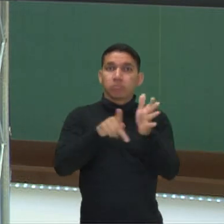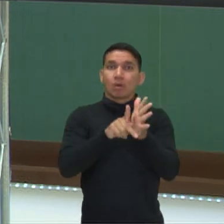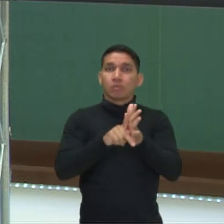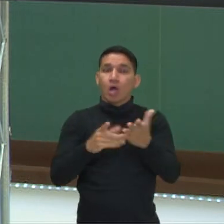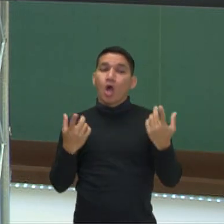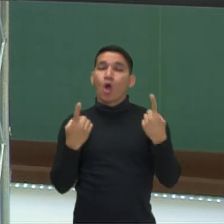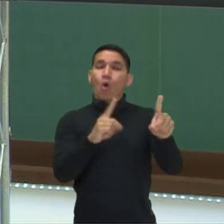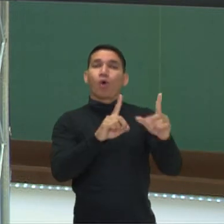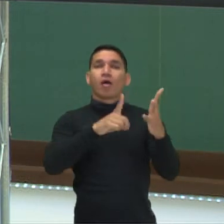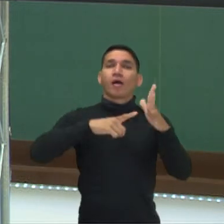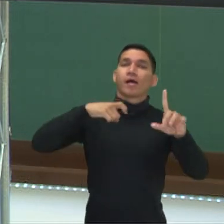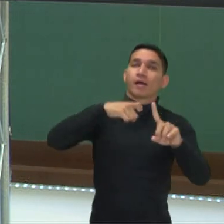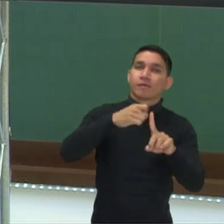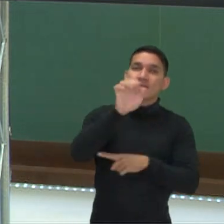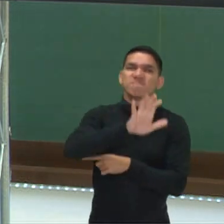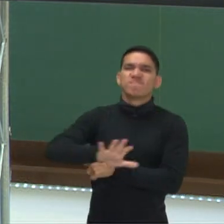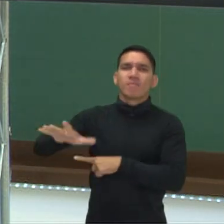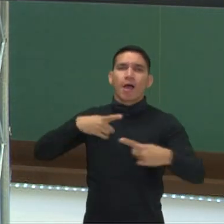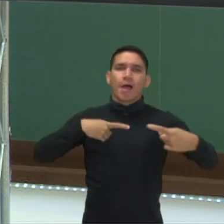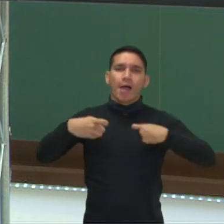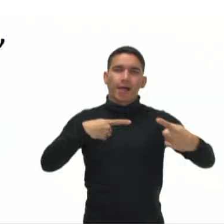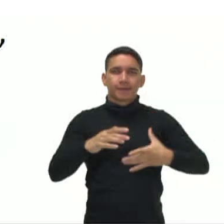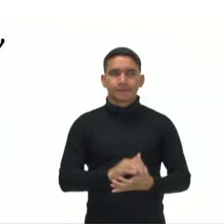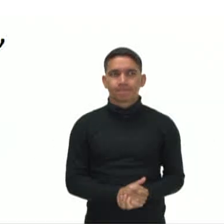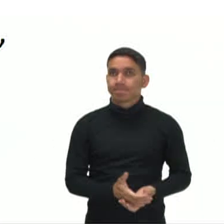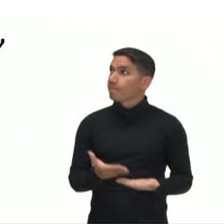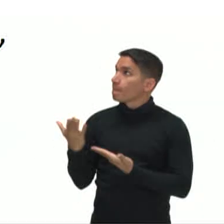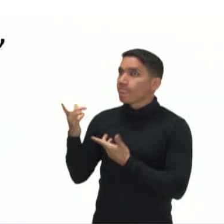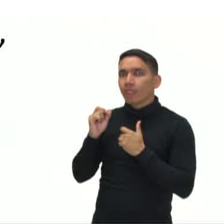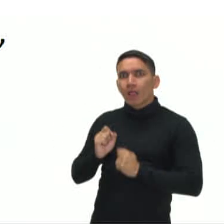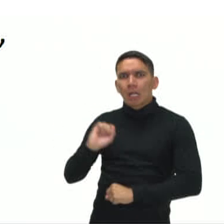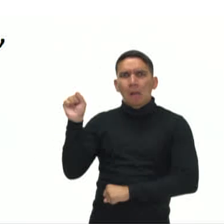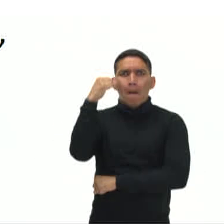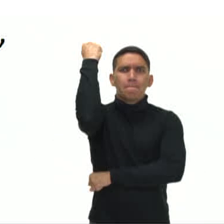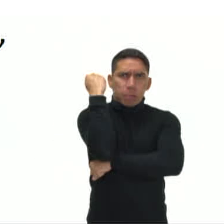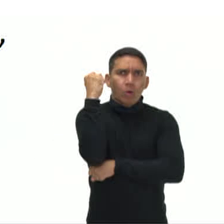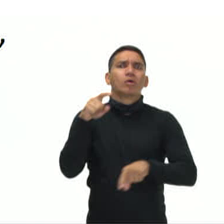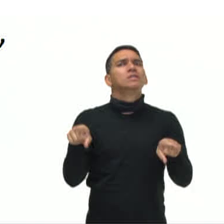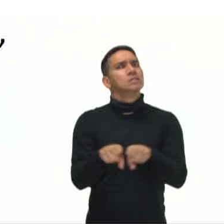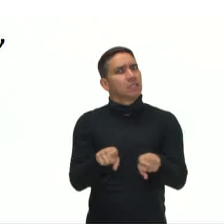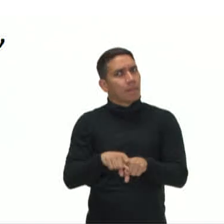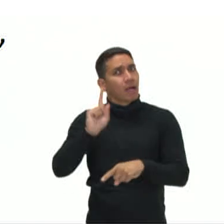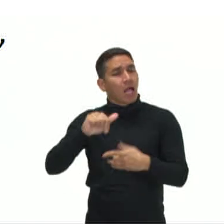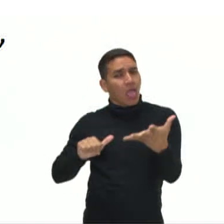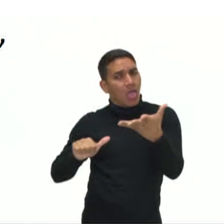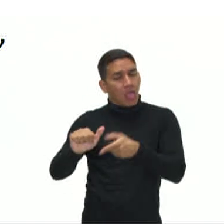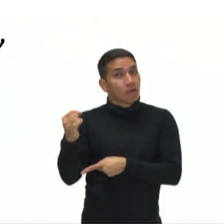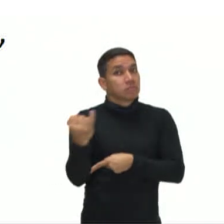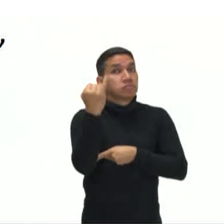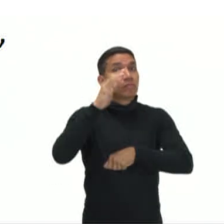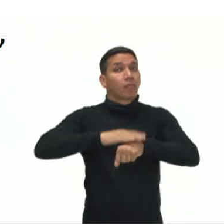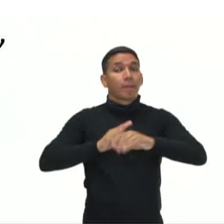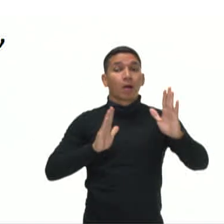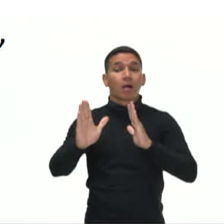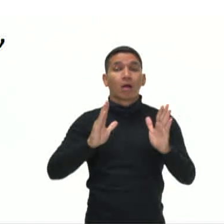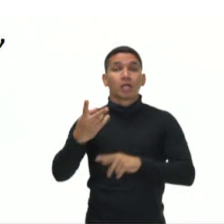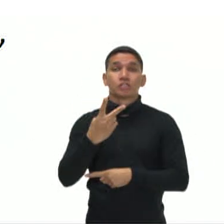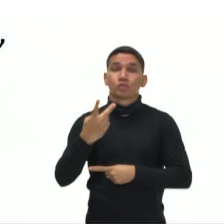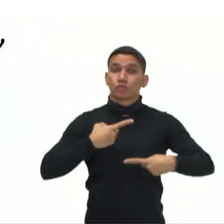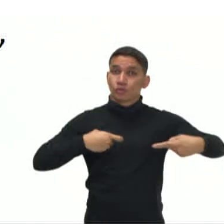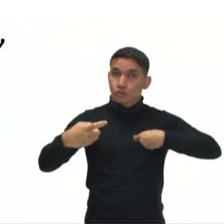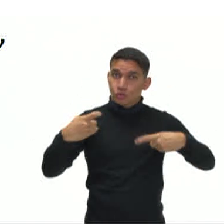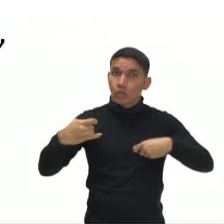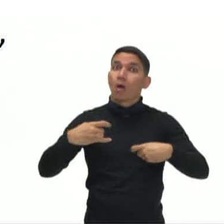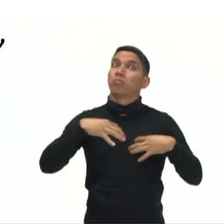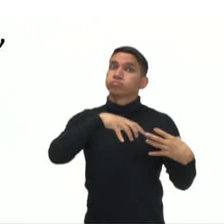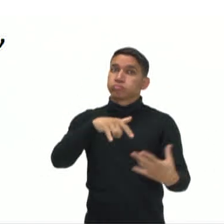Inglaterra, imagens de guerra. A resistência também é um elemento importante na Segunda Guerra Mundial, como na